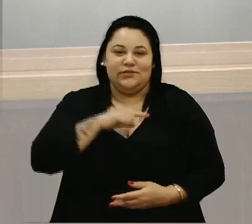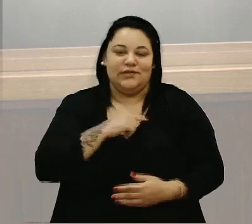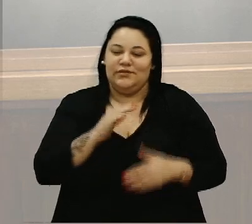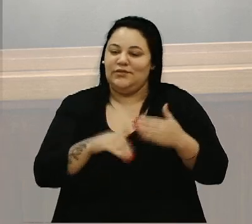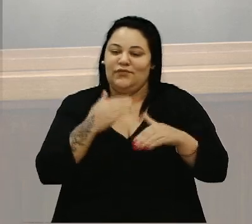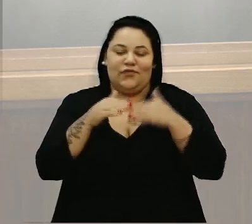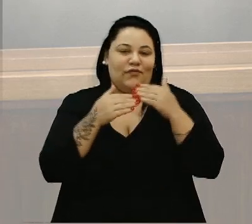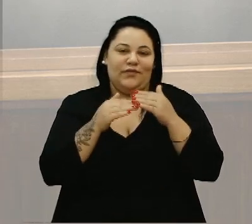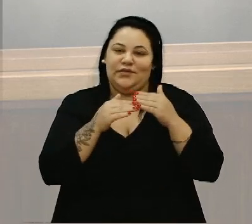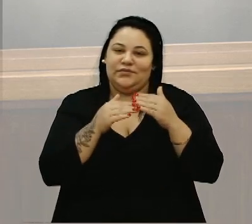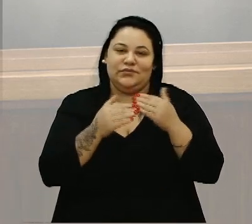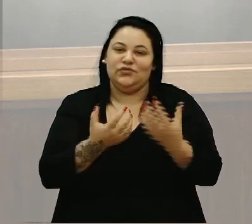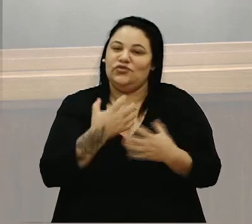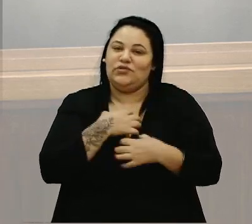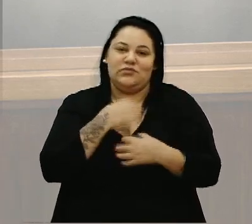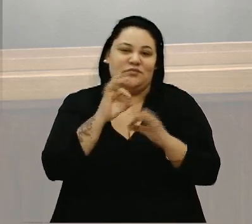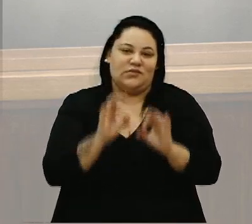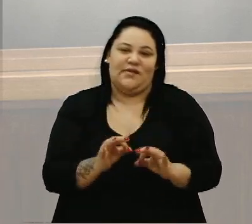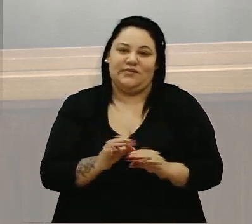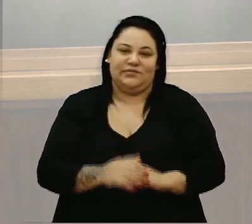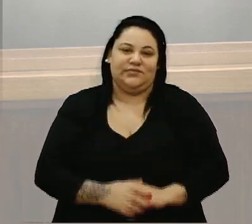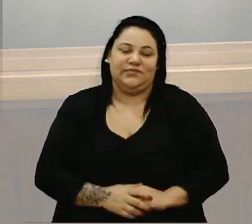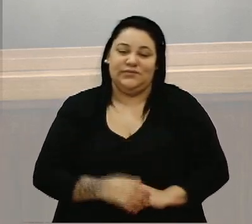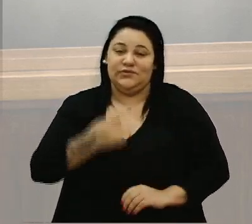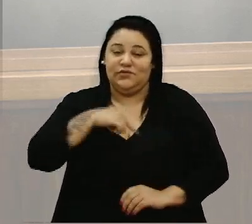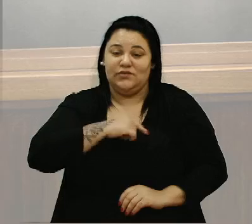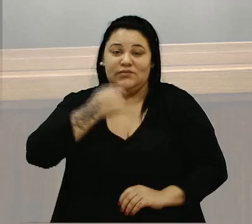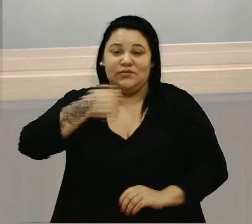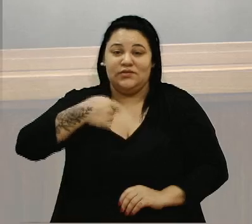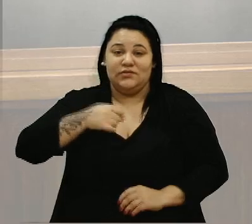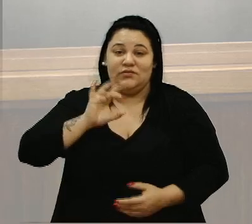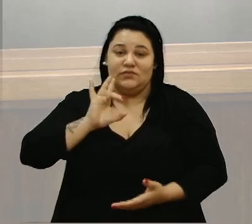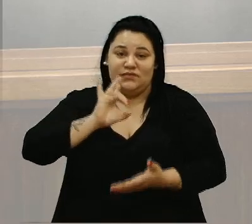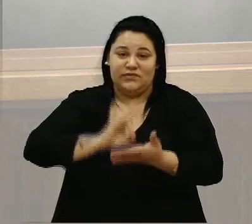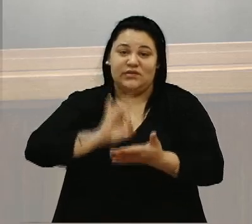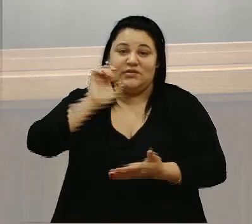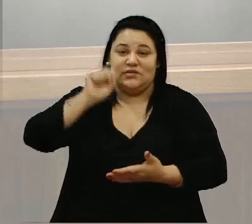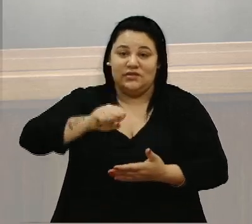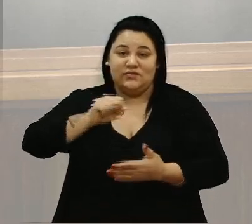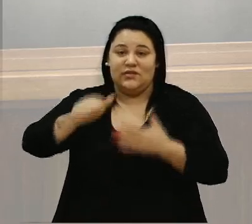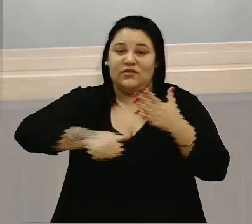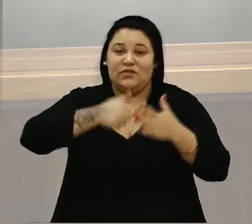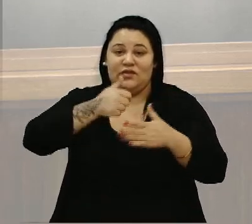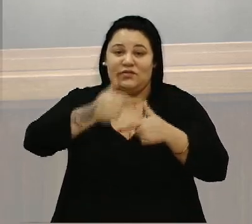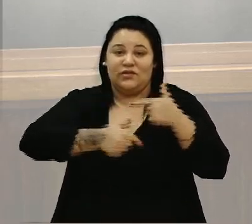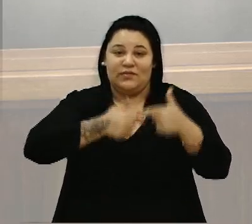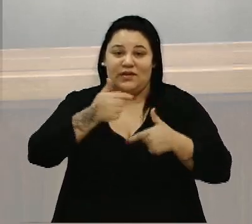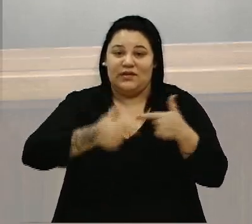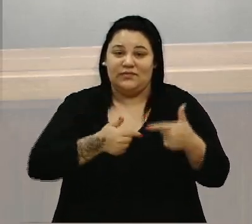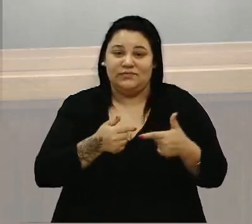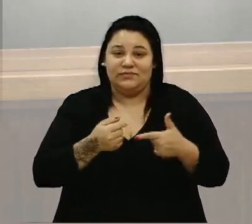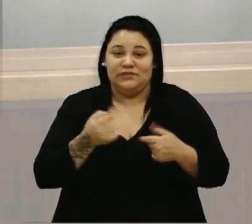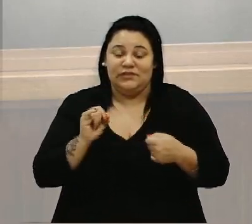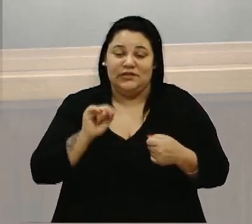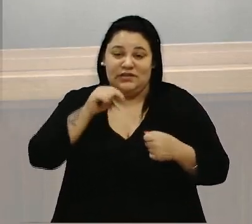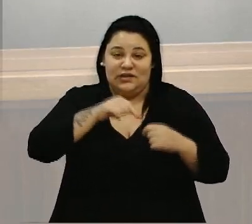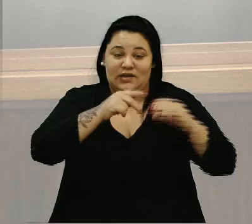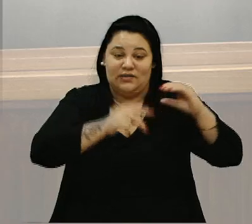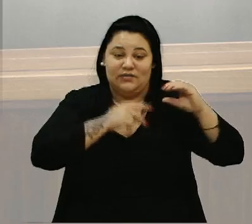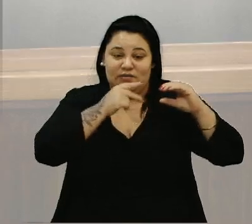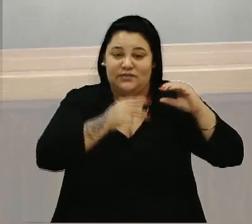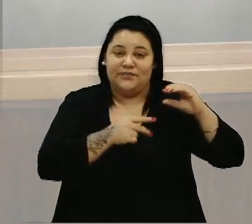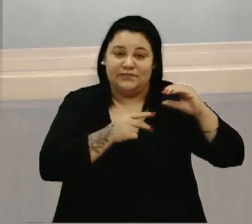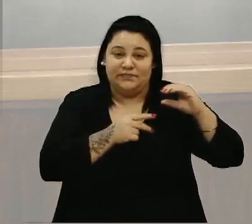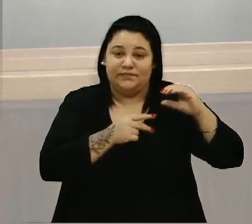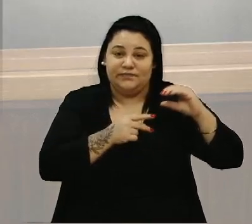local certo. Que a gente precisa efetivar esse serviço. Que se esta casa foi favorável